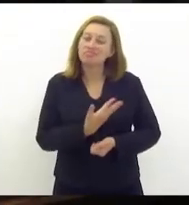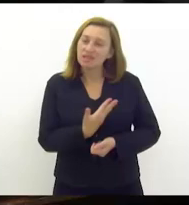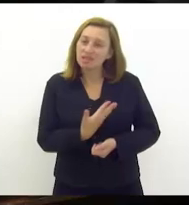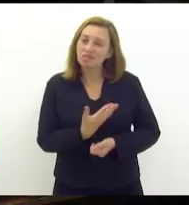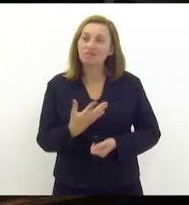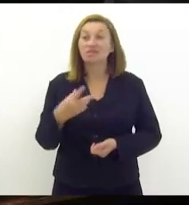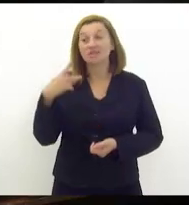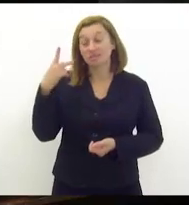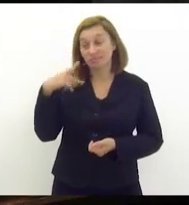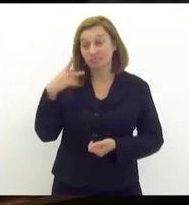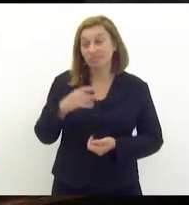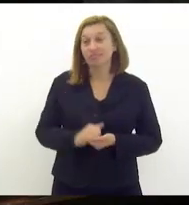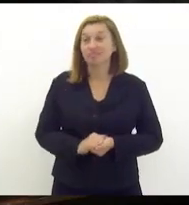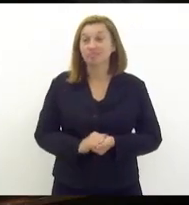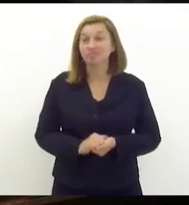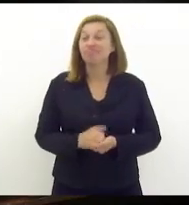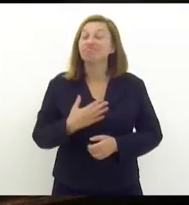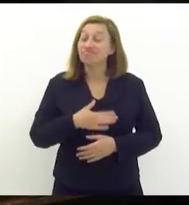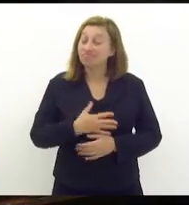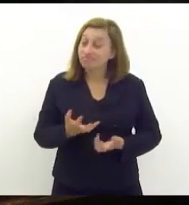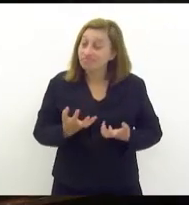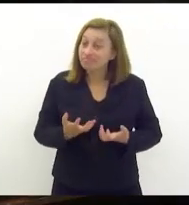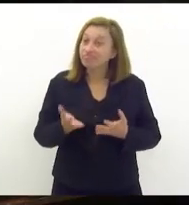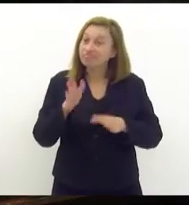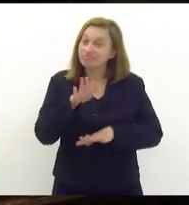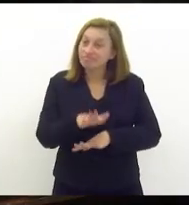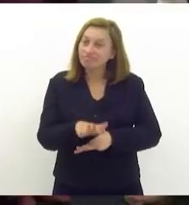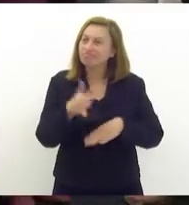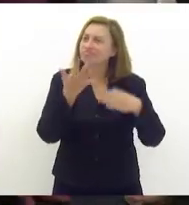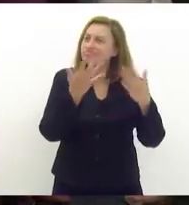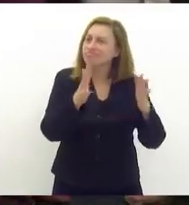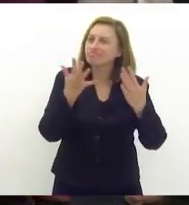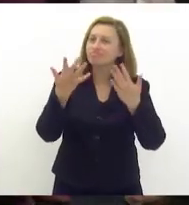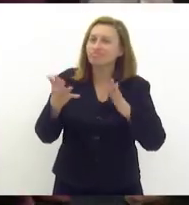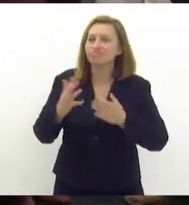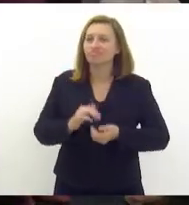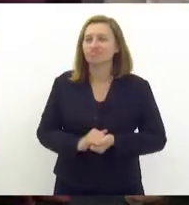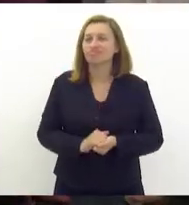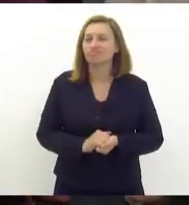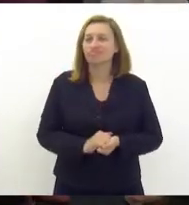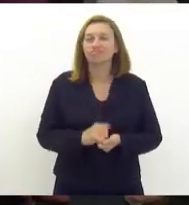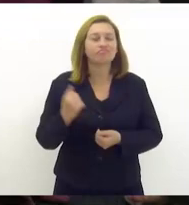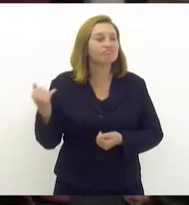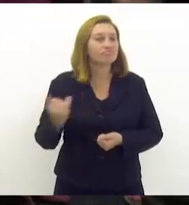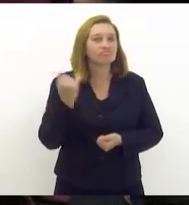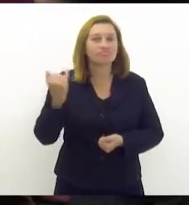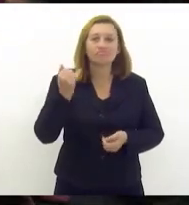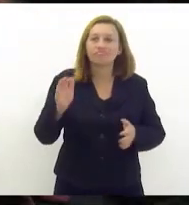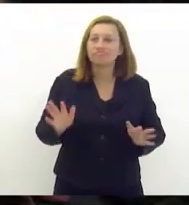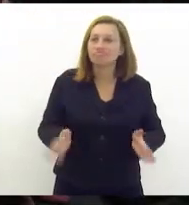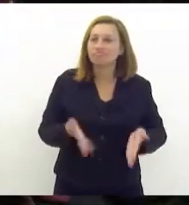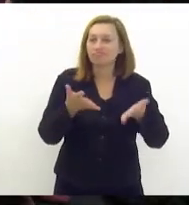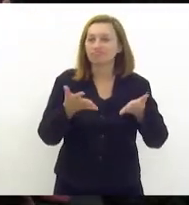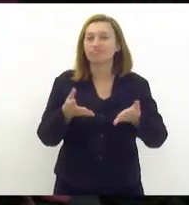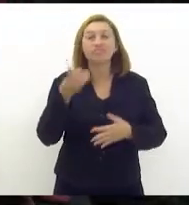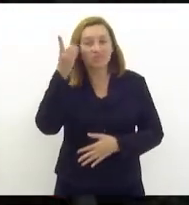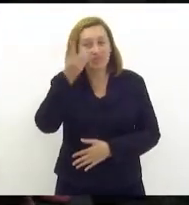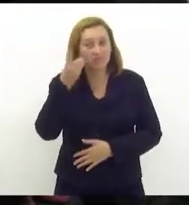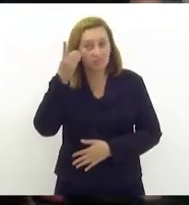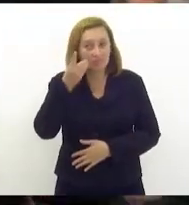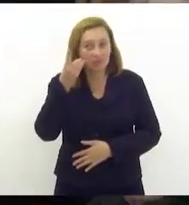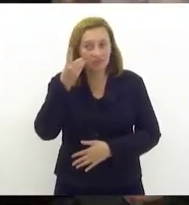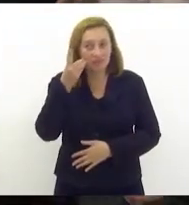parlamentares quero nessa tarde saudar a importante iniciativa do deputado